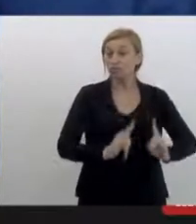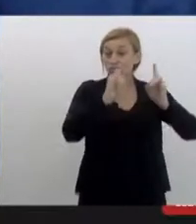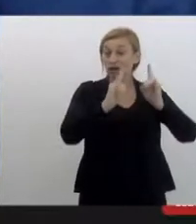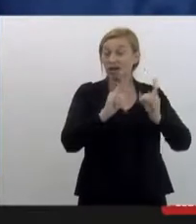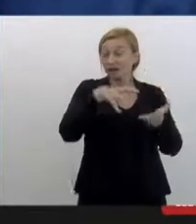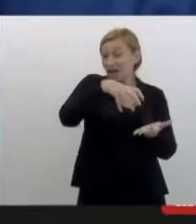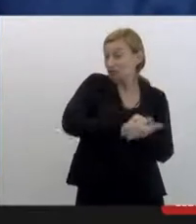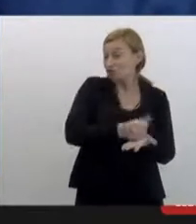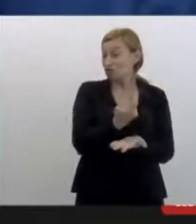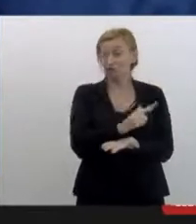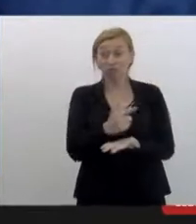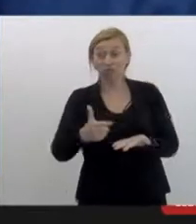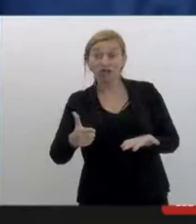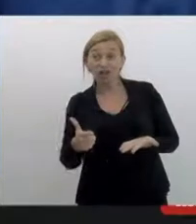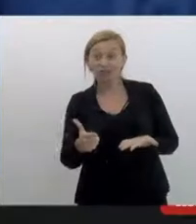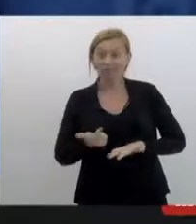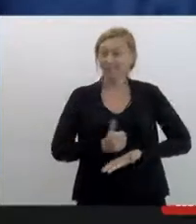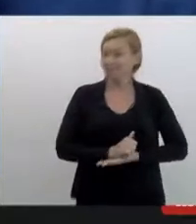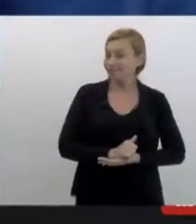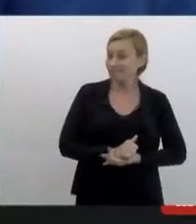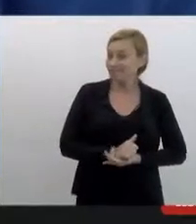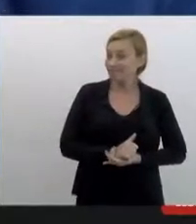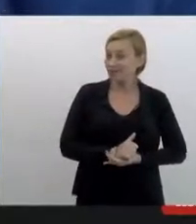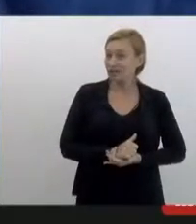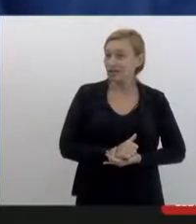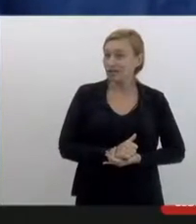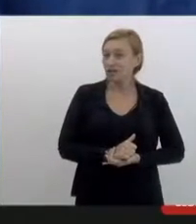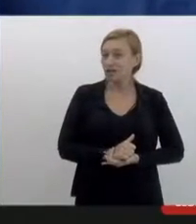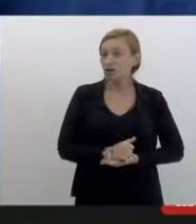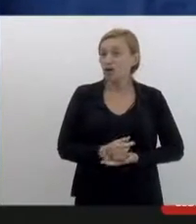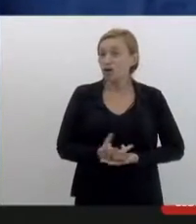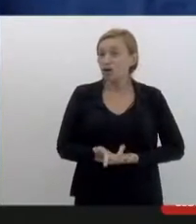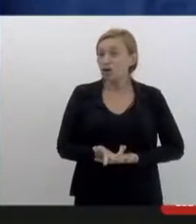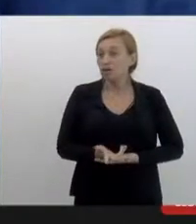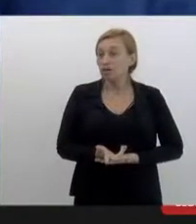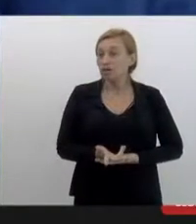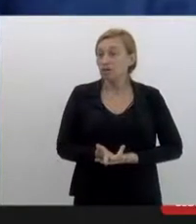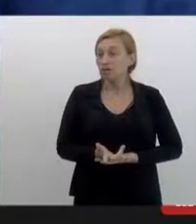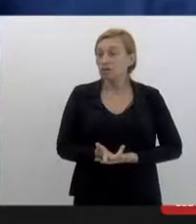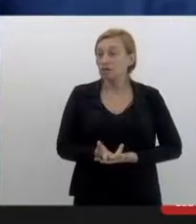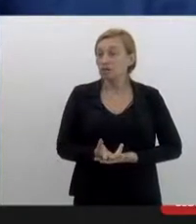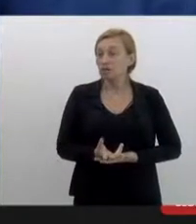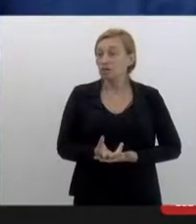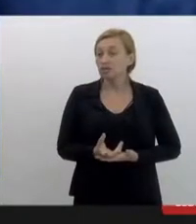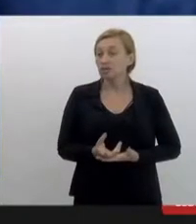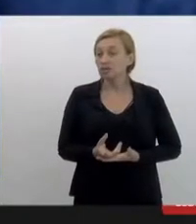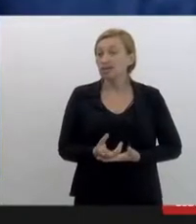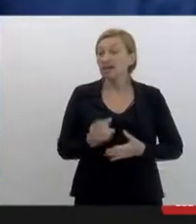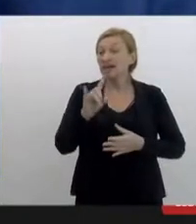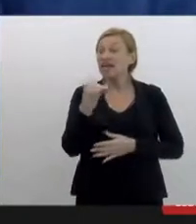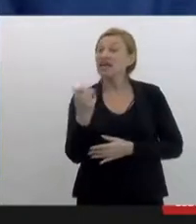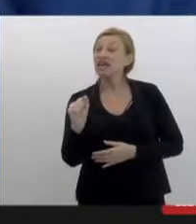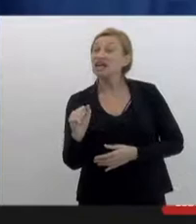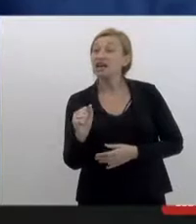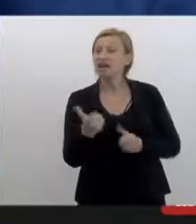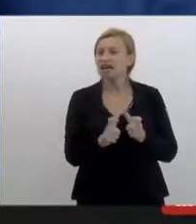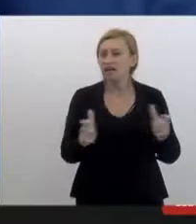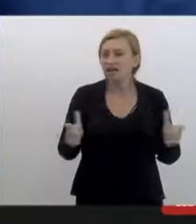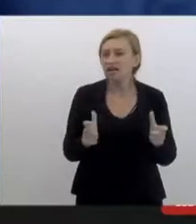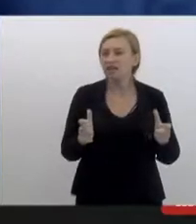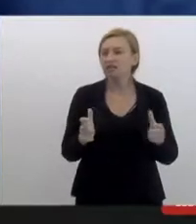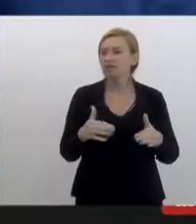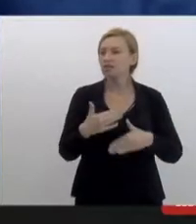um registro de imóveis em pleno castelo, como um forte dentro do terminal da Ilha Grande, como o processo